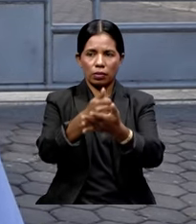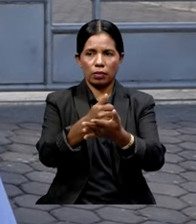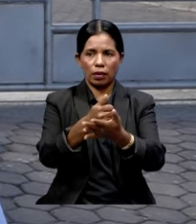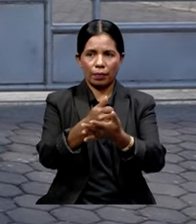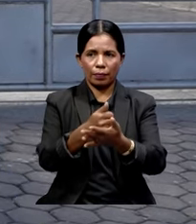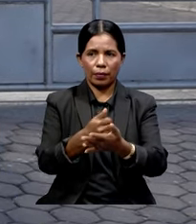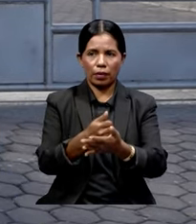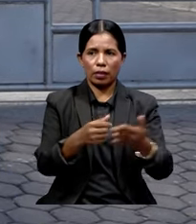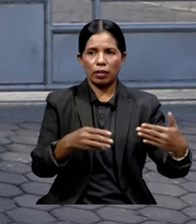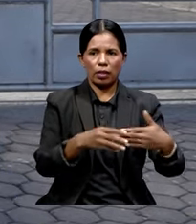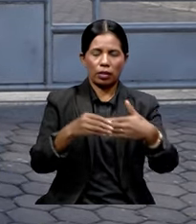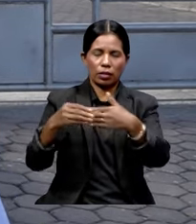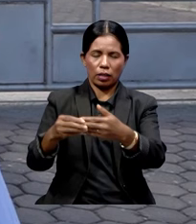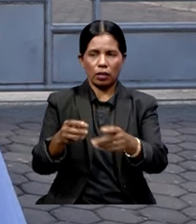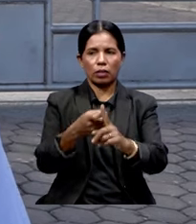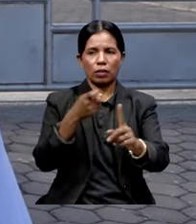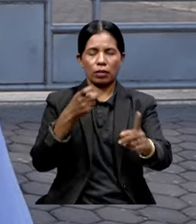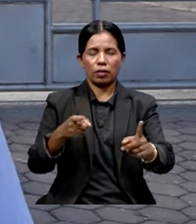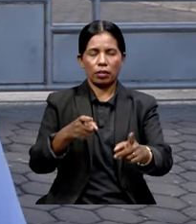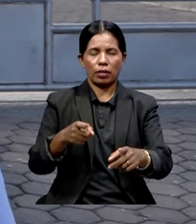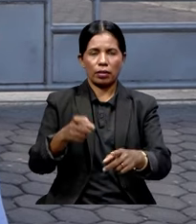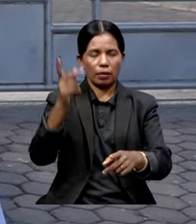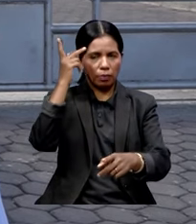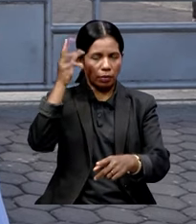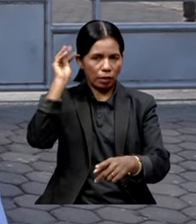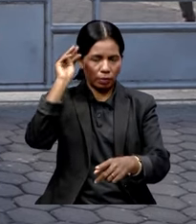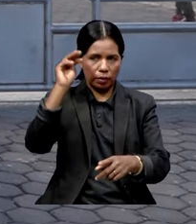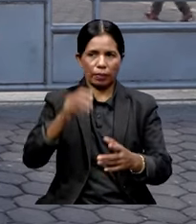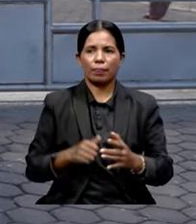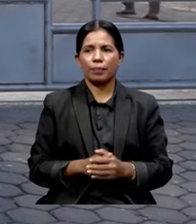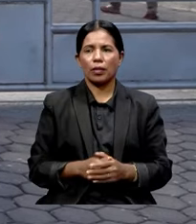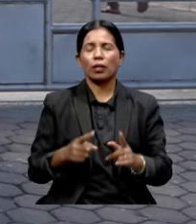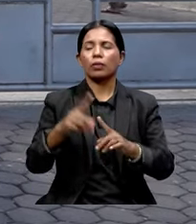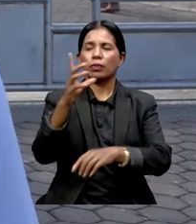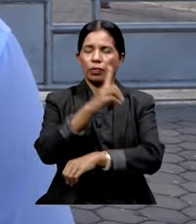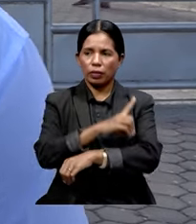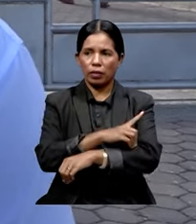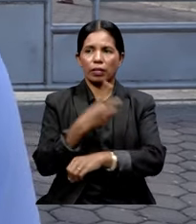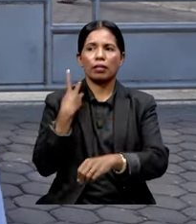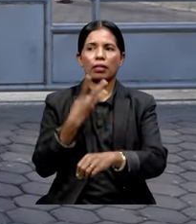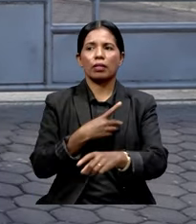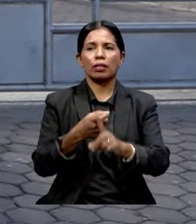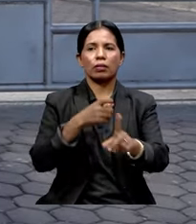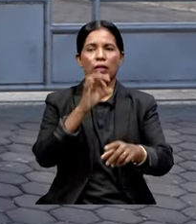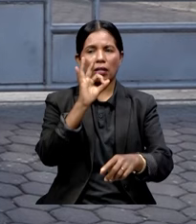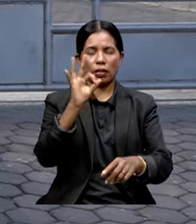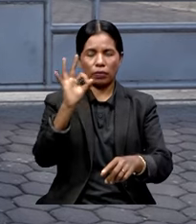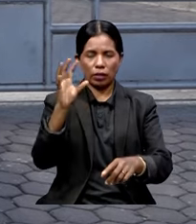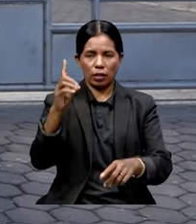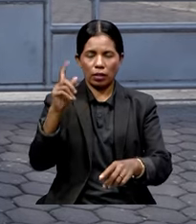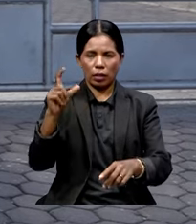nebe maka liderado diretamente husi sua excelência primeiro-ministro. Ohen ita husi FFDT ita